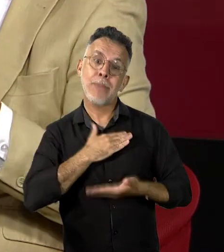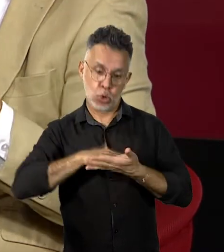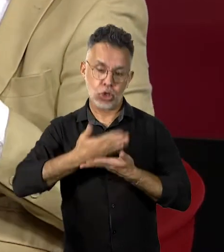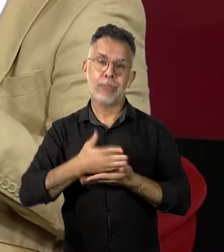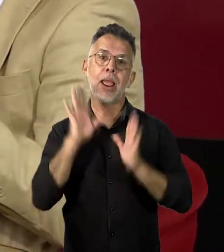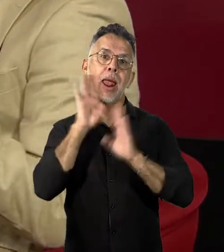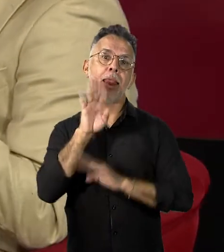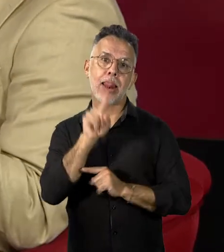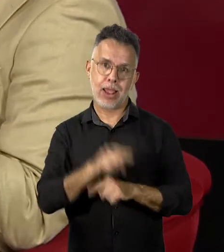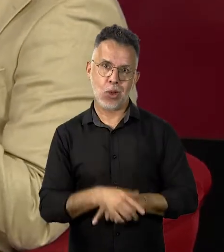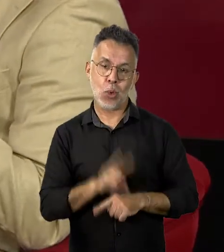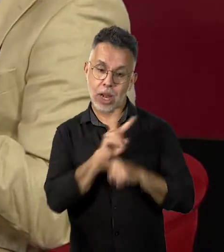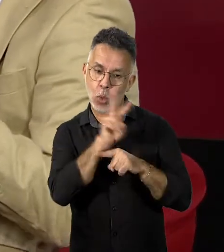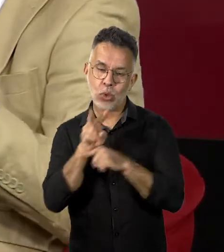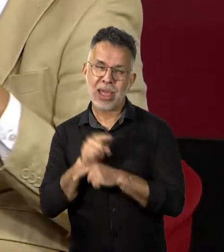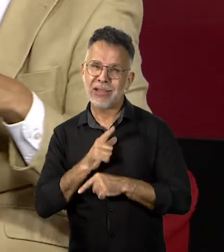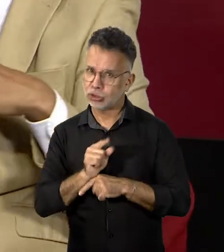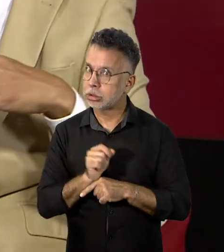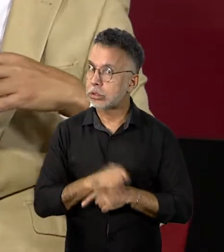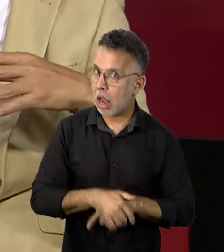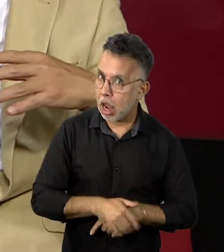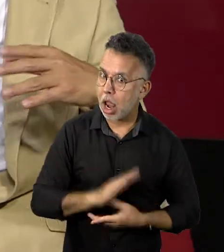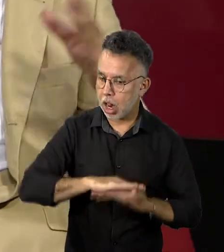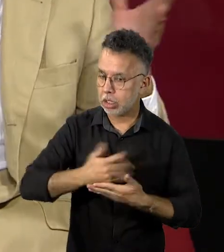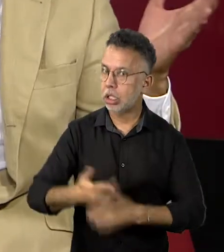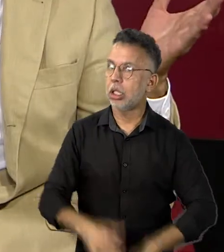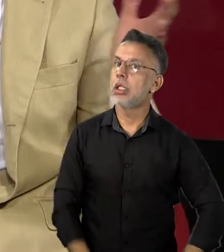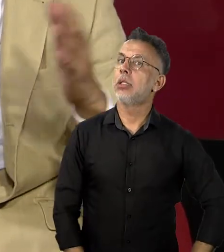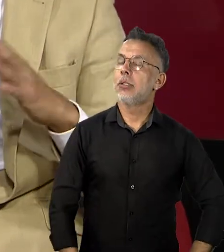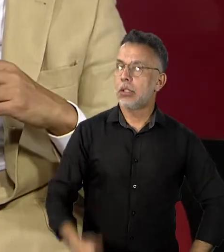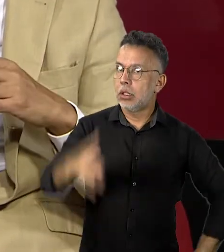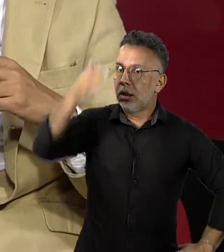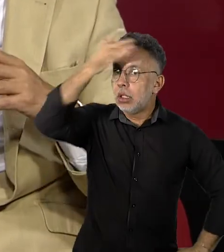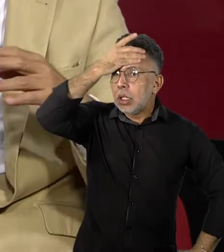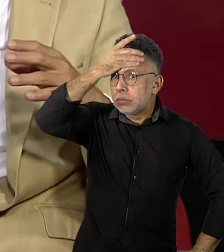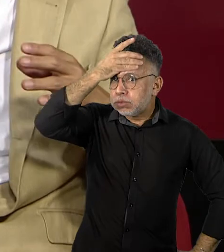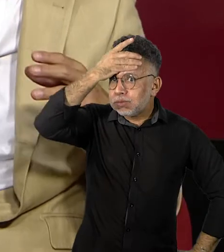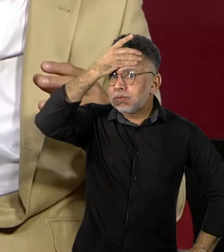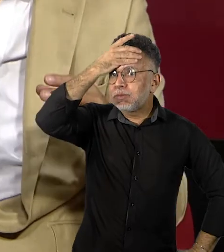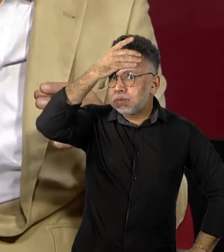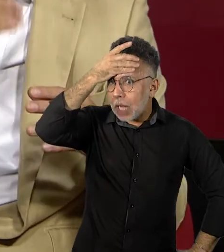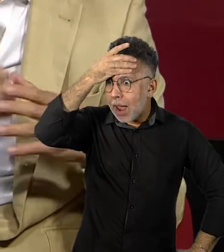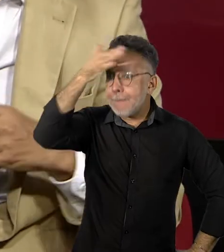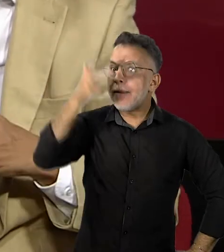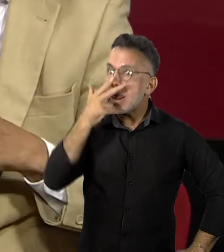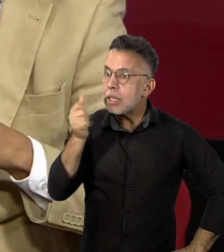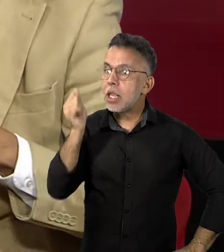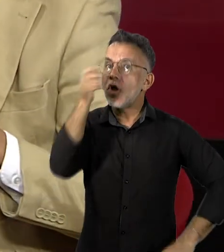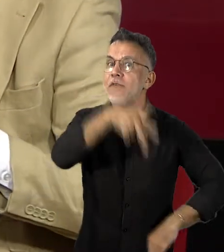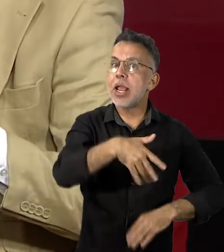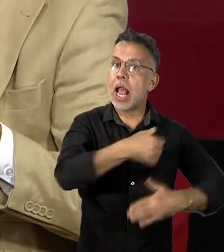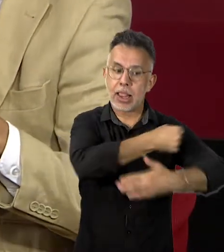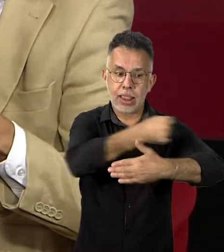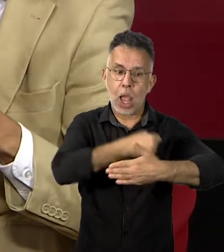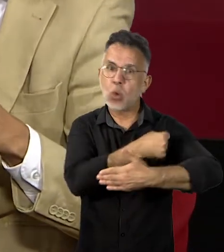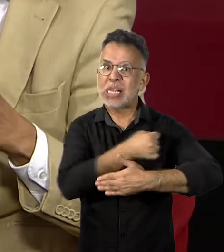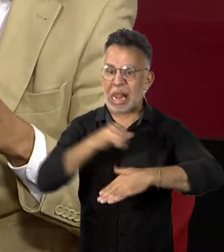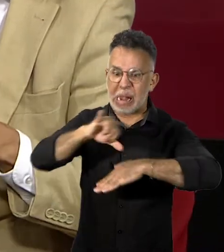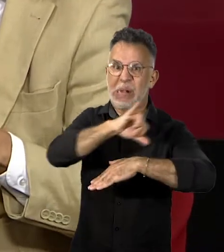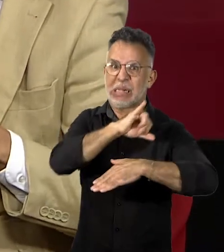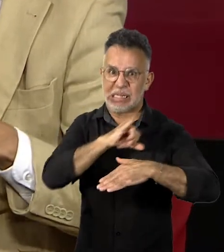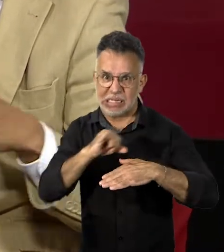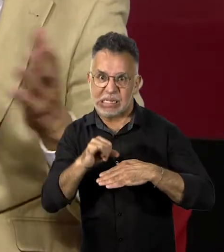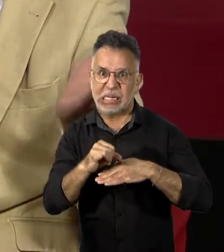era legal. Tinha alguns notebooks ali, meu amigo, parecia que tinha ficado ali na cozinha do professor